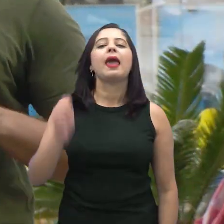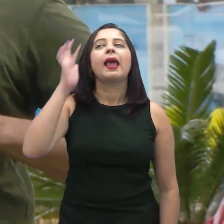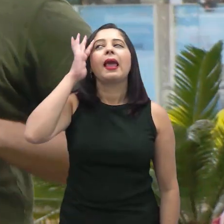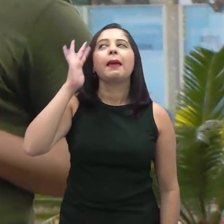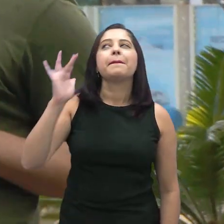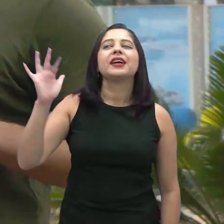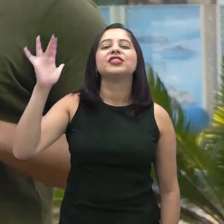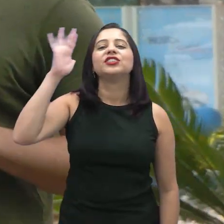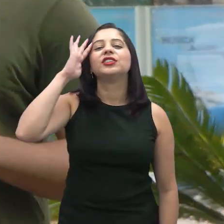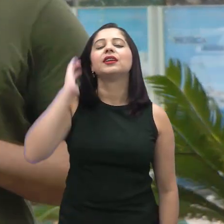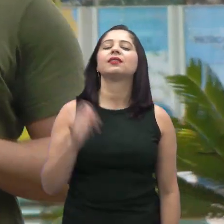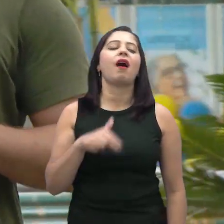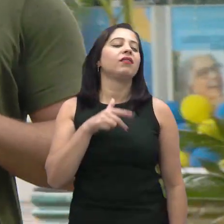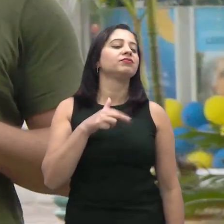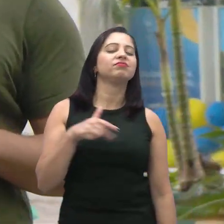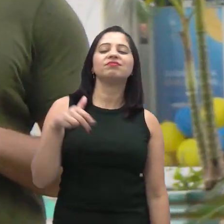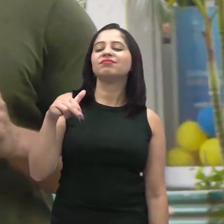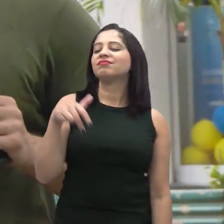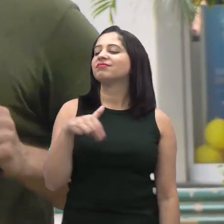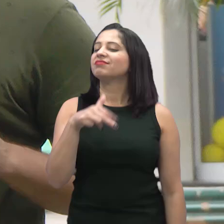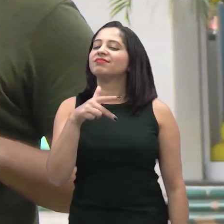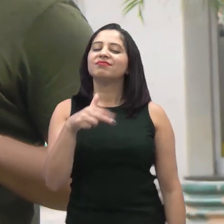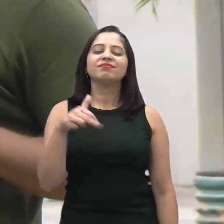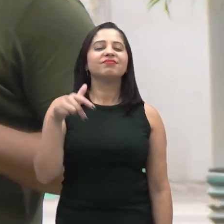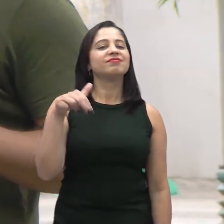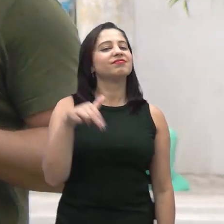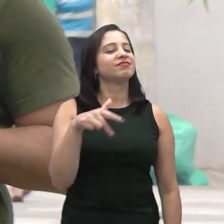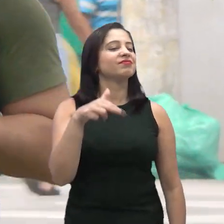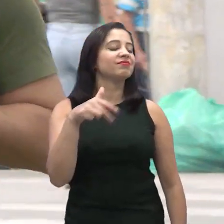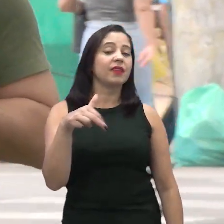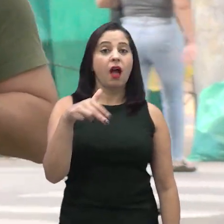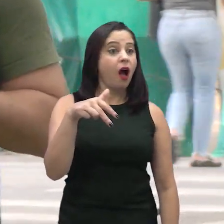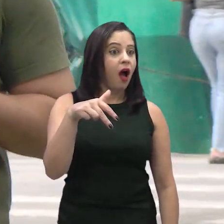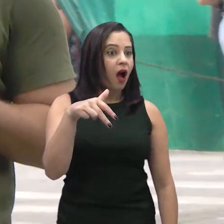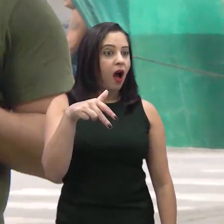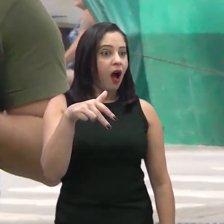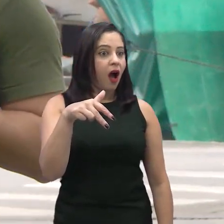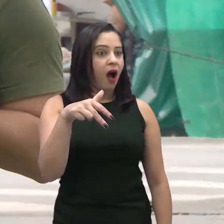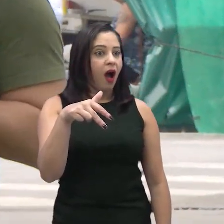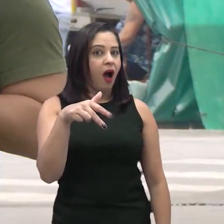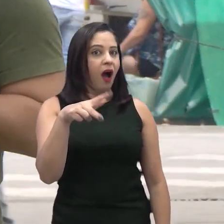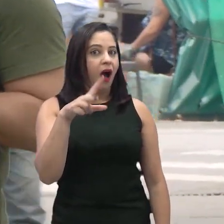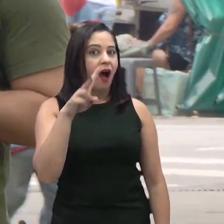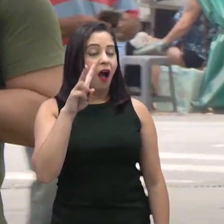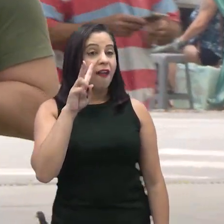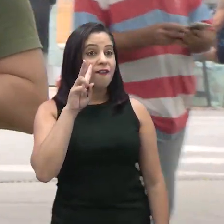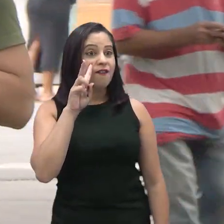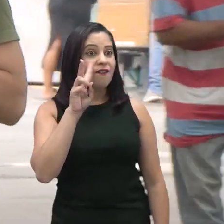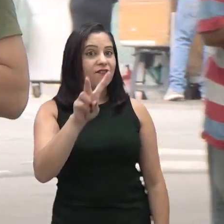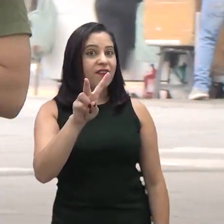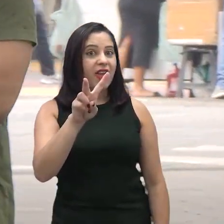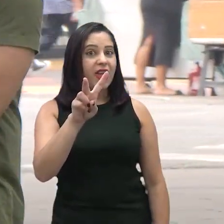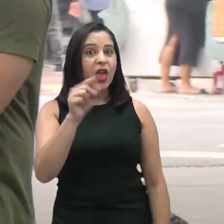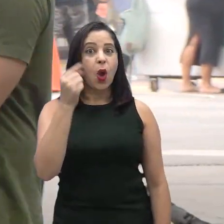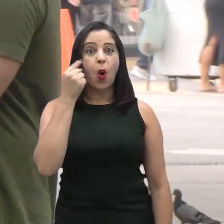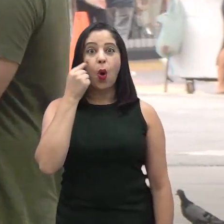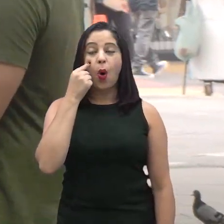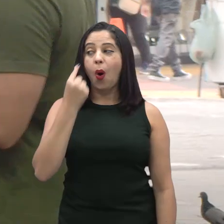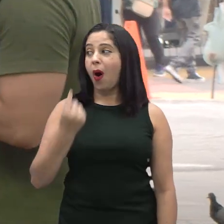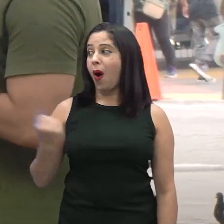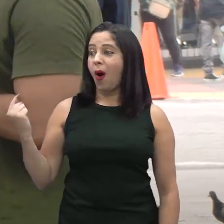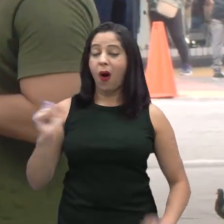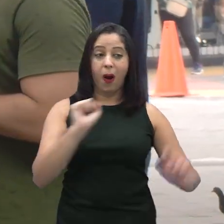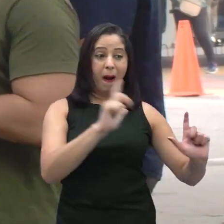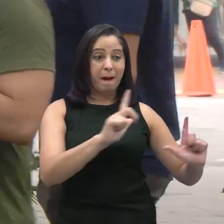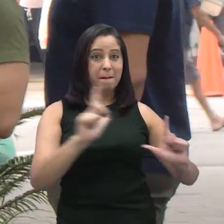Imagina só que coisa boa, você está dando uma passeada aqui pelo centro de São José e de repente você se depara com uma galeria